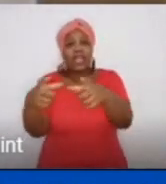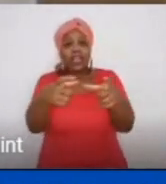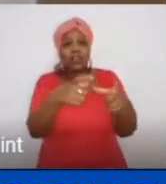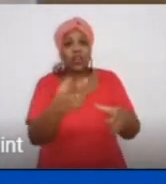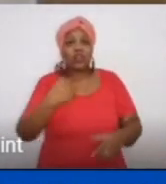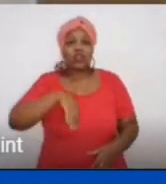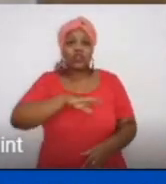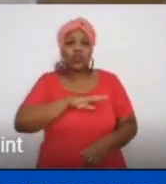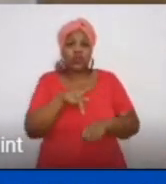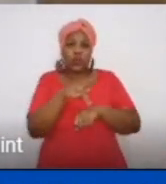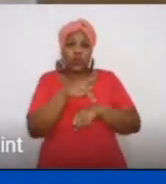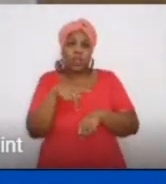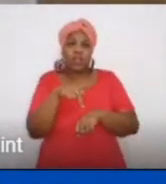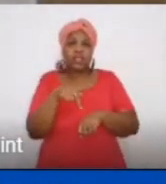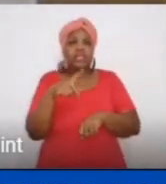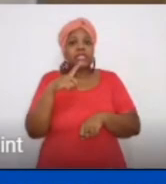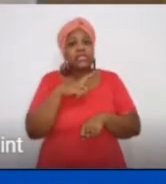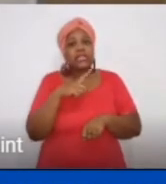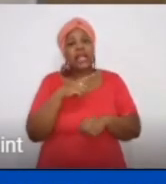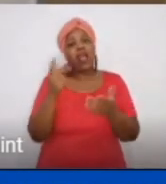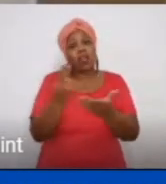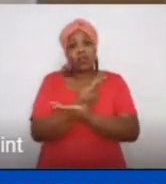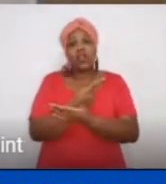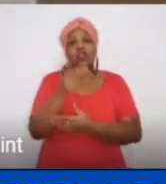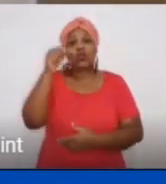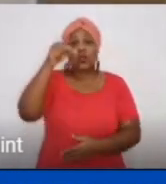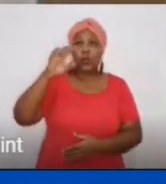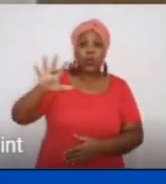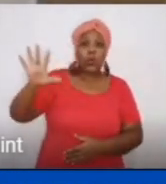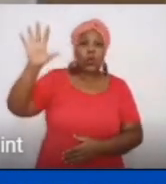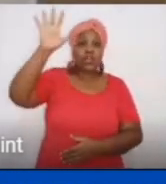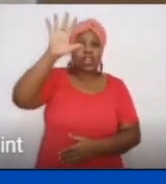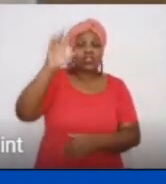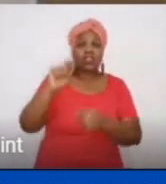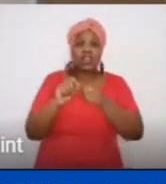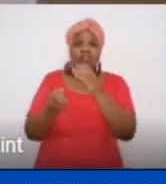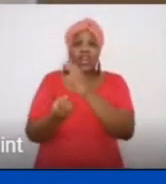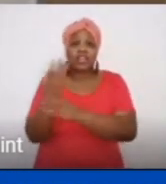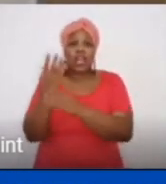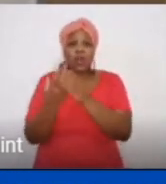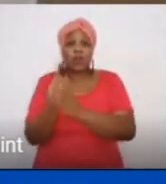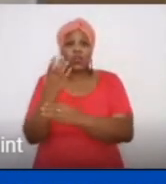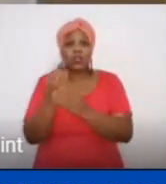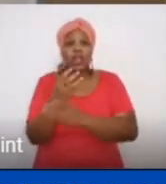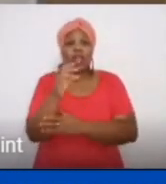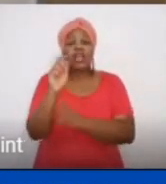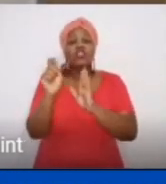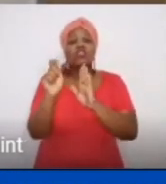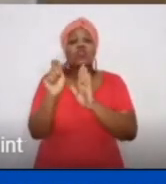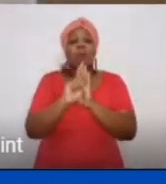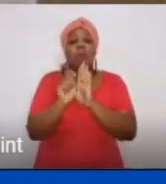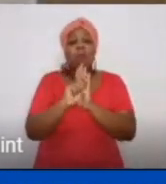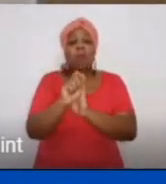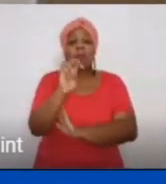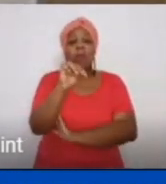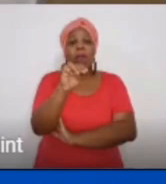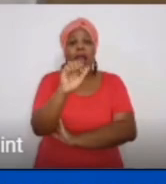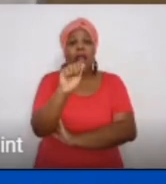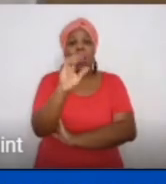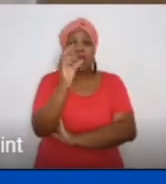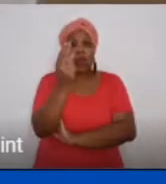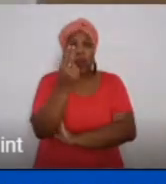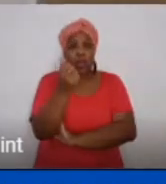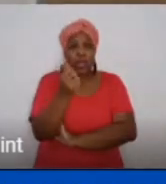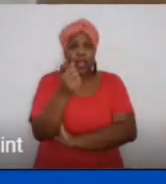em determinadas regiões do Nordeste, onde faz a produção de maconha, em que as pessoas que